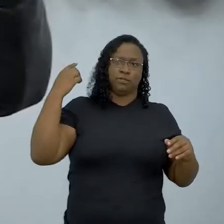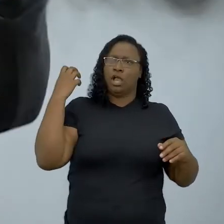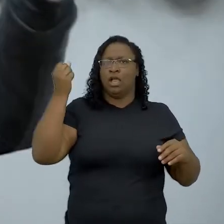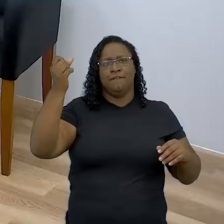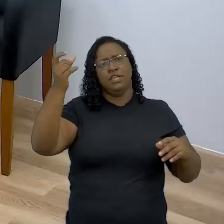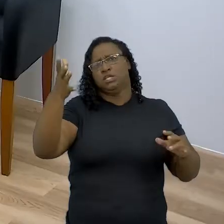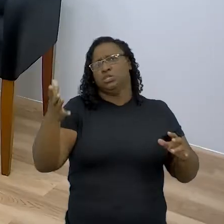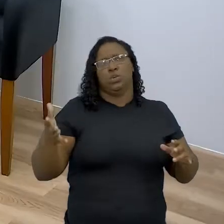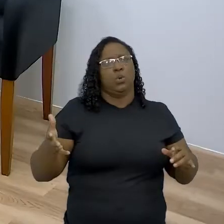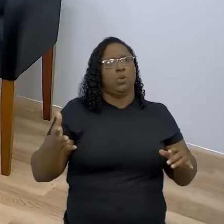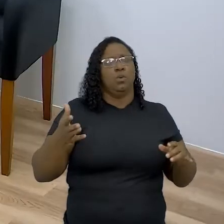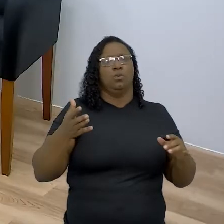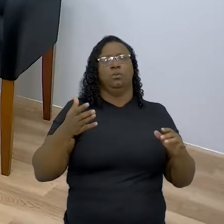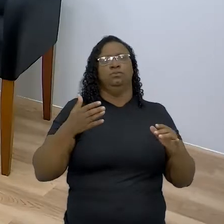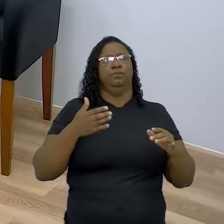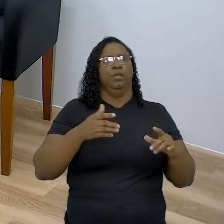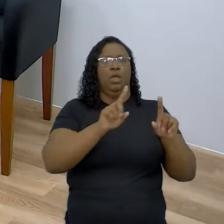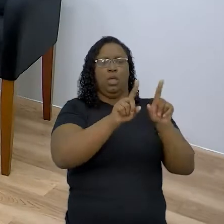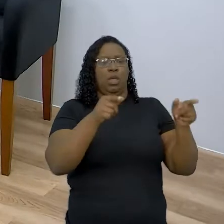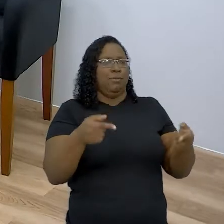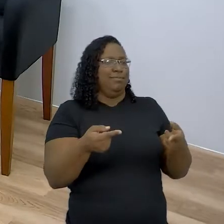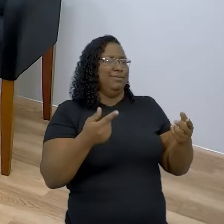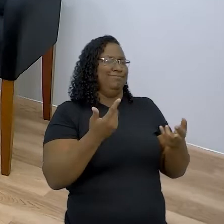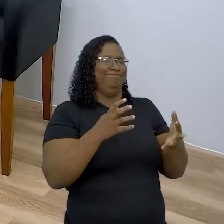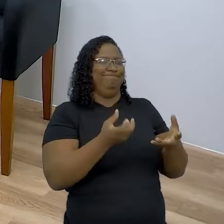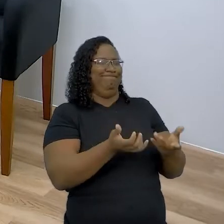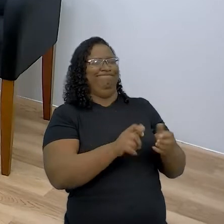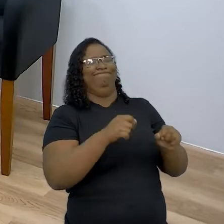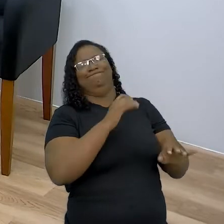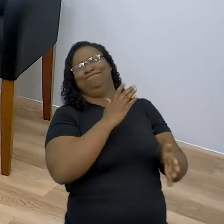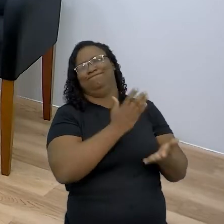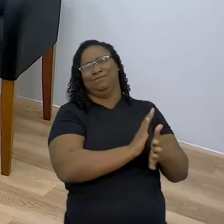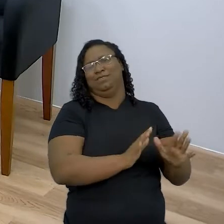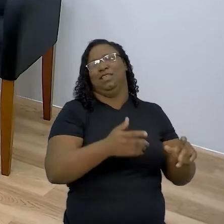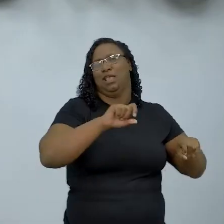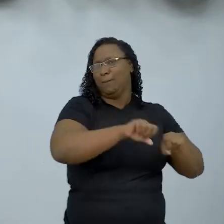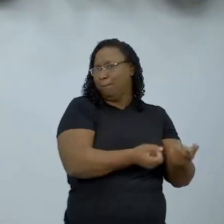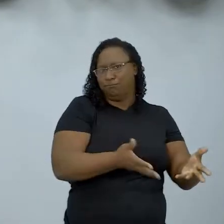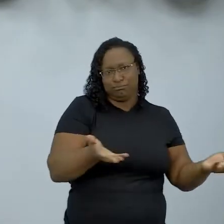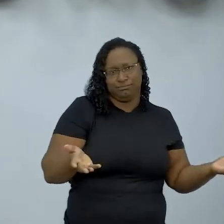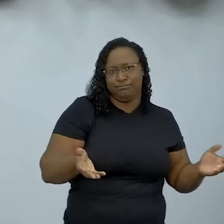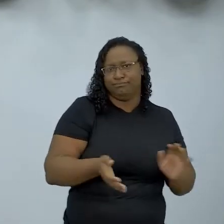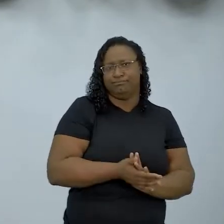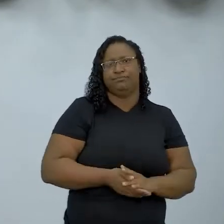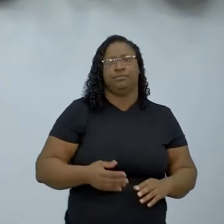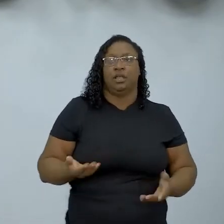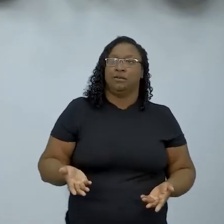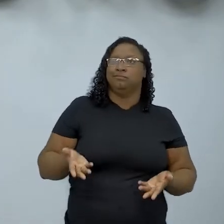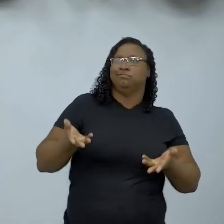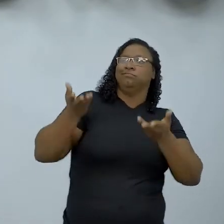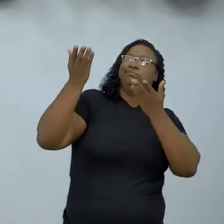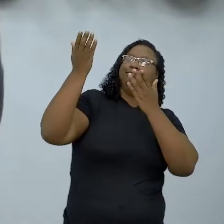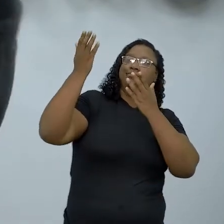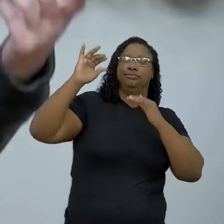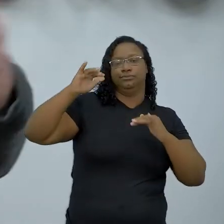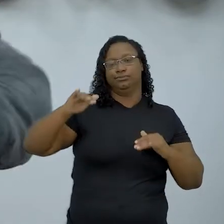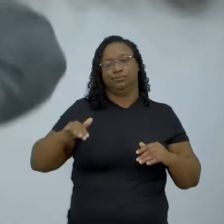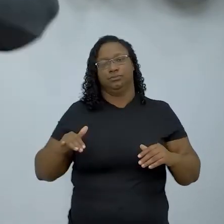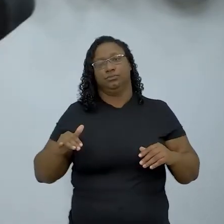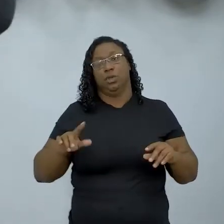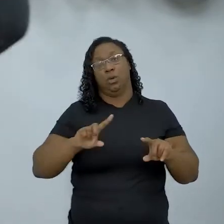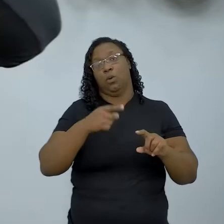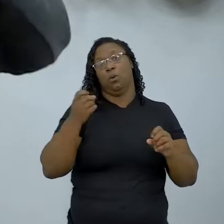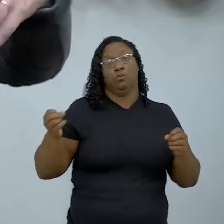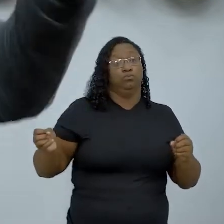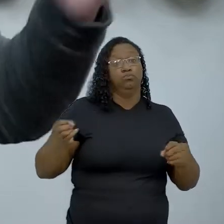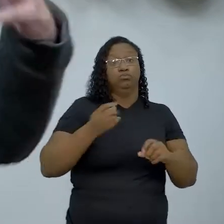algum eletrodoméstico queimou, pode ter acontecido, pode também. E aí ela deu aquela economizada, mas no mês seguinte subiu de novo. Subiu então, de ou novo. Ela comprou um eletrodoméstico novo, que